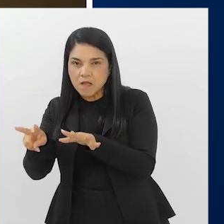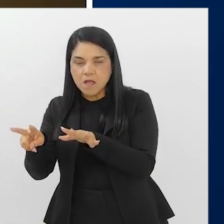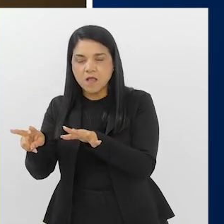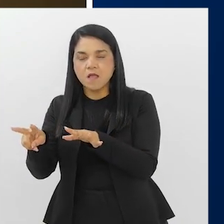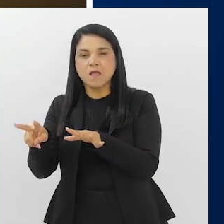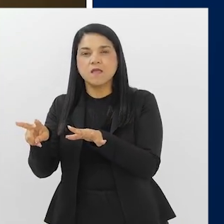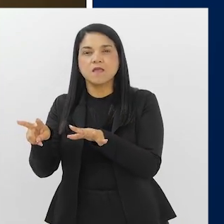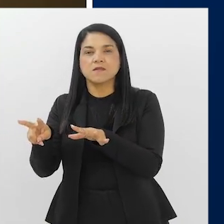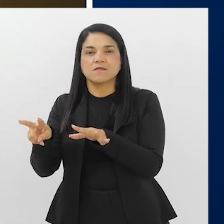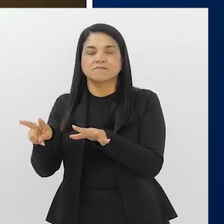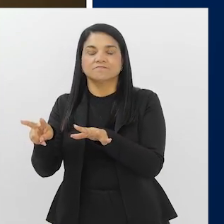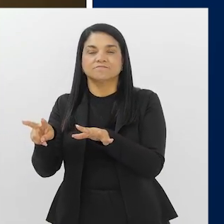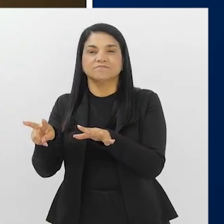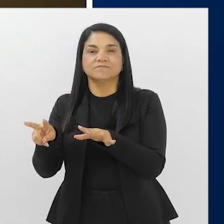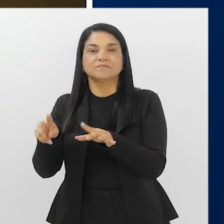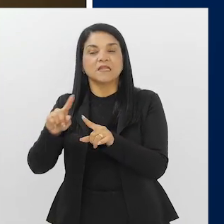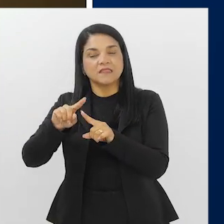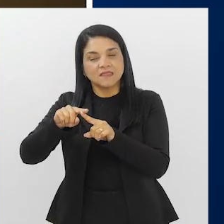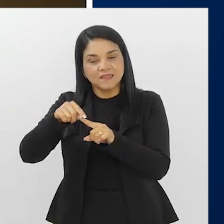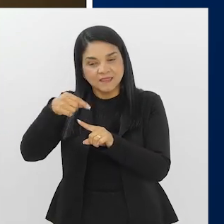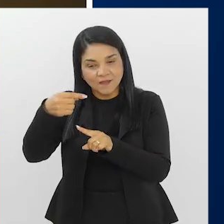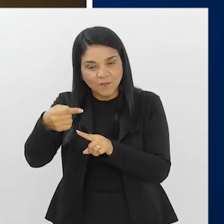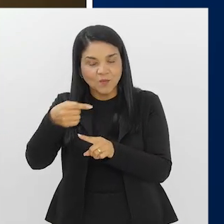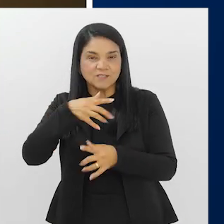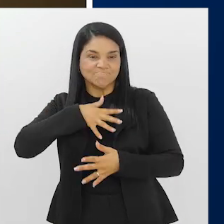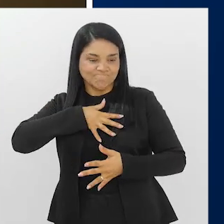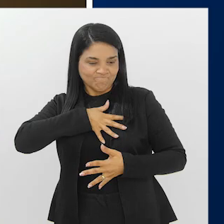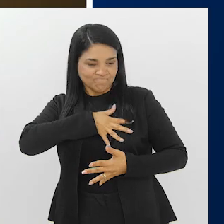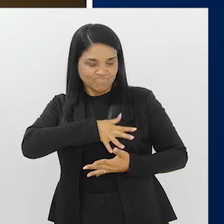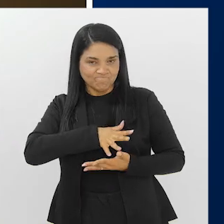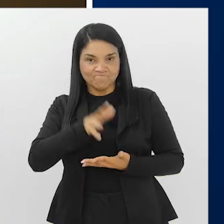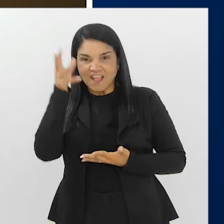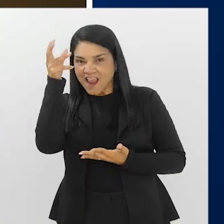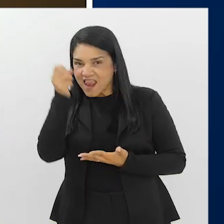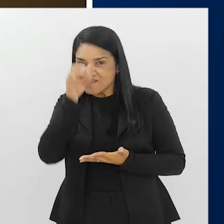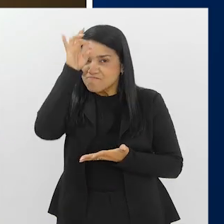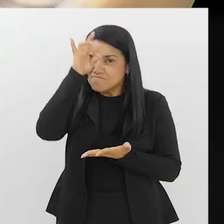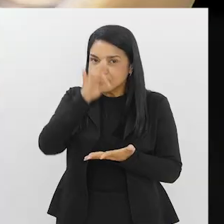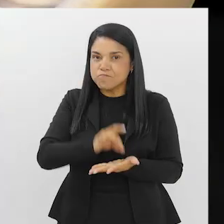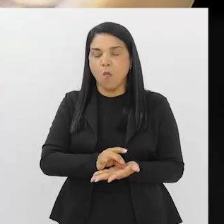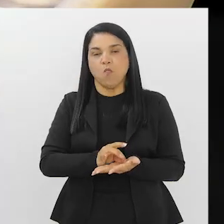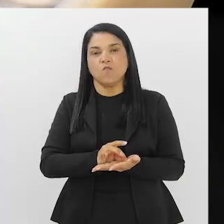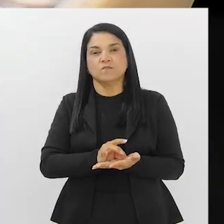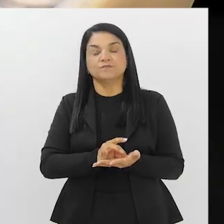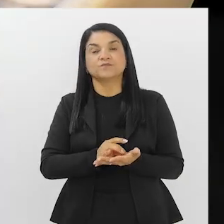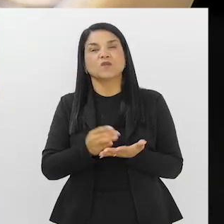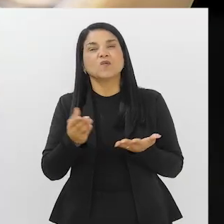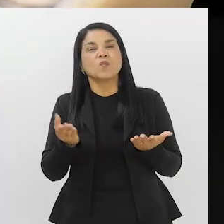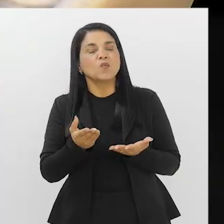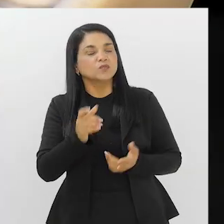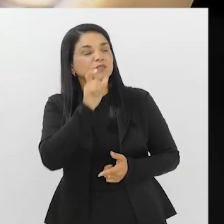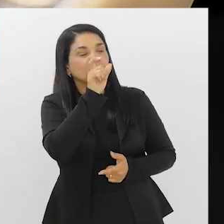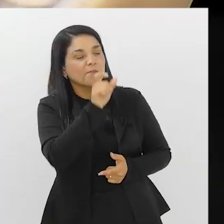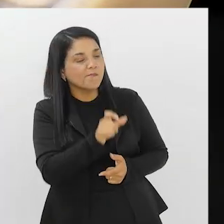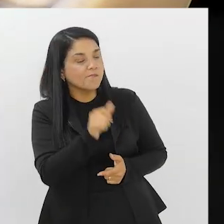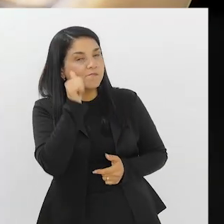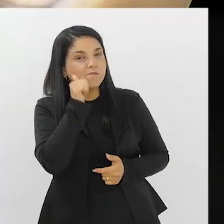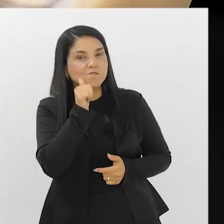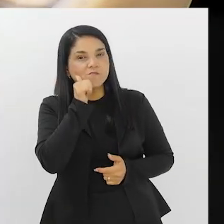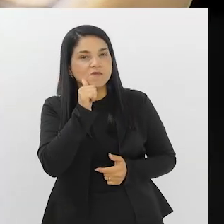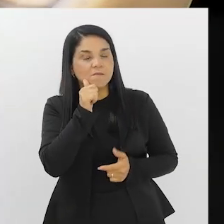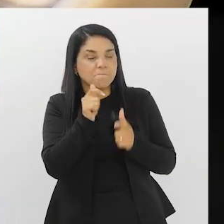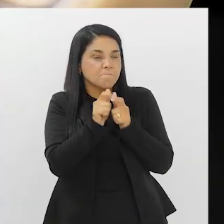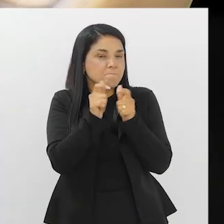semana, em média, tá? Para depois vir o leite maduro. E quando a mulher, porque hoje em dia a maioria